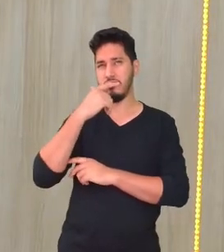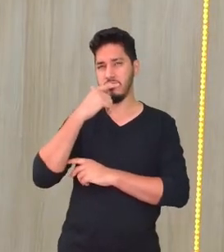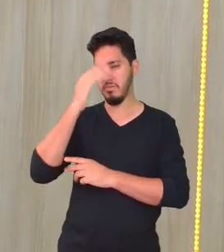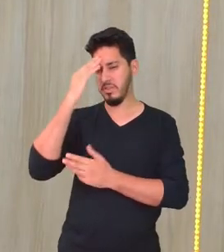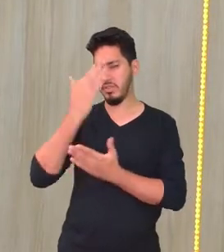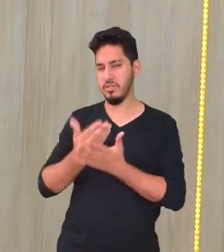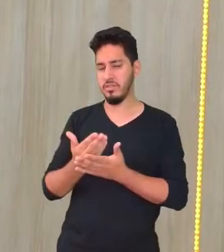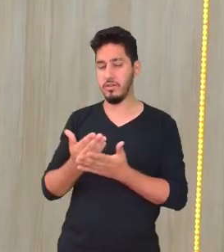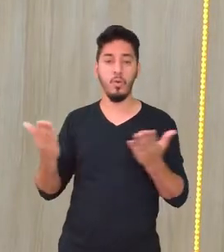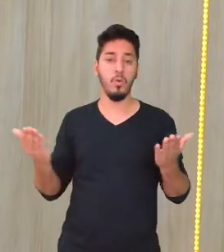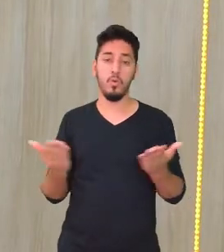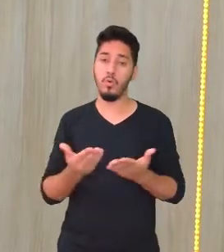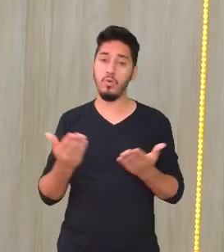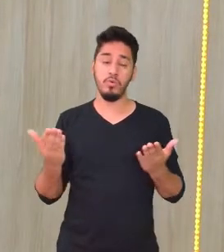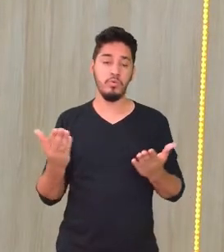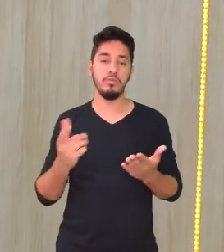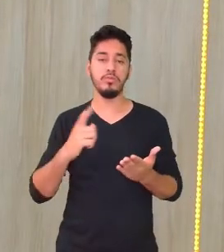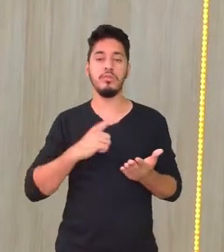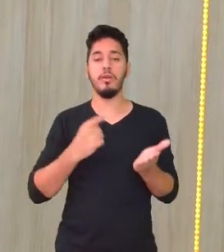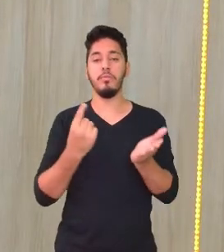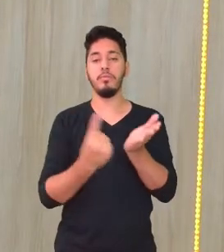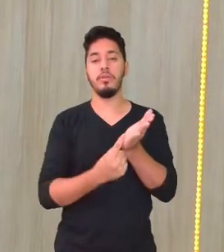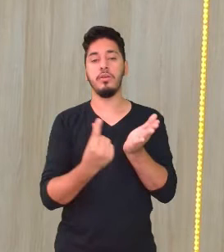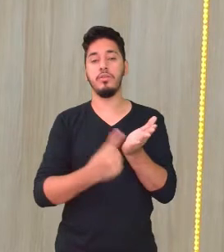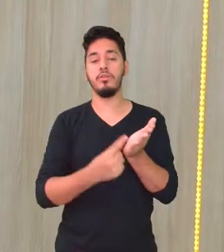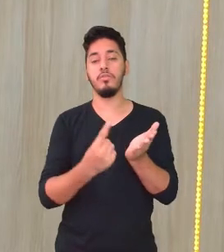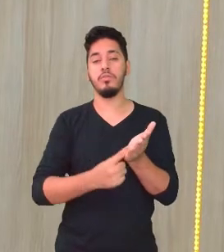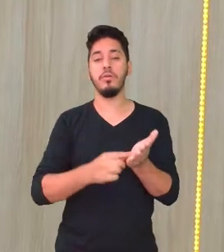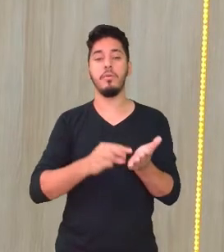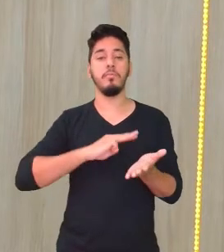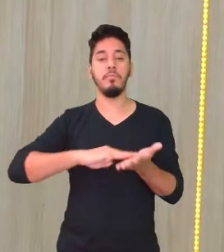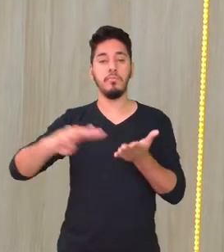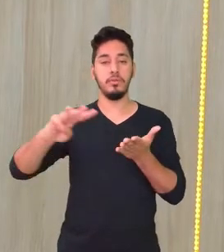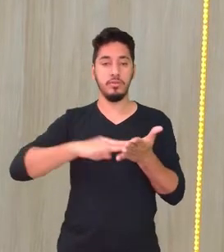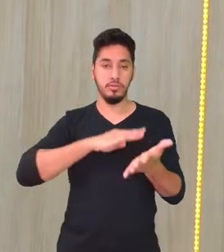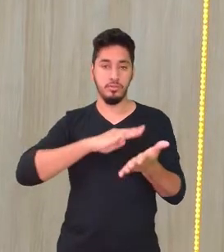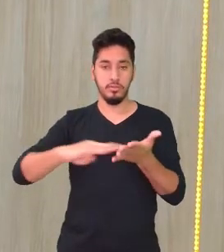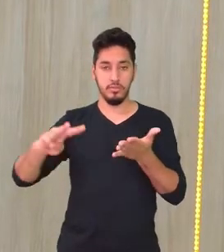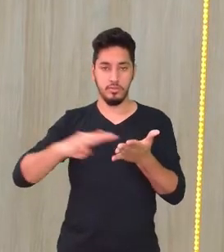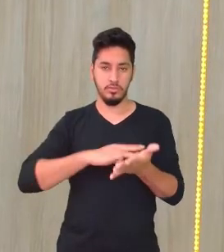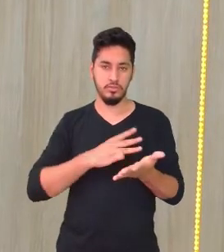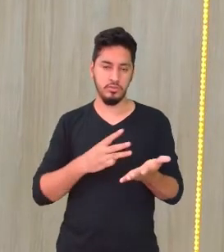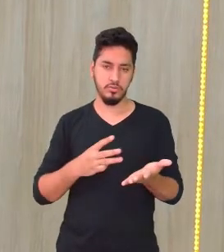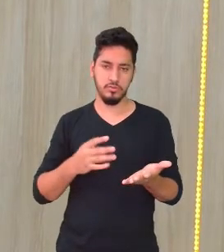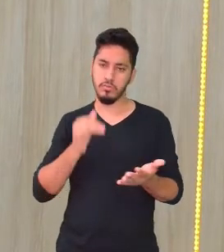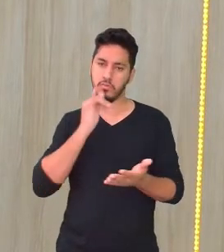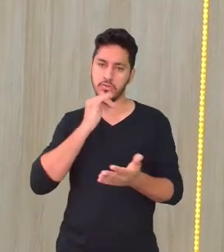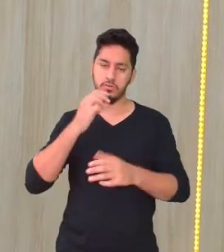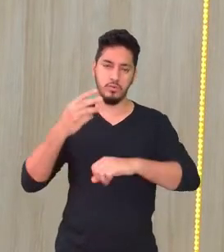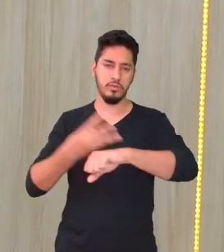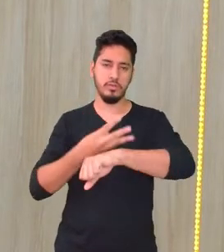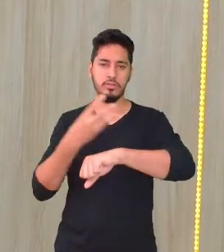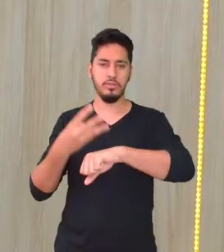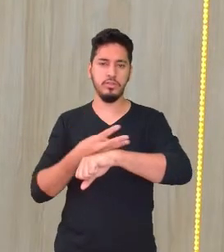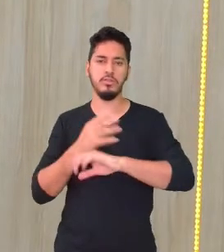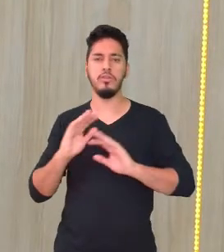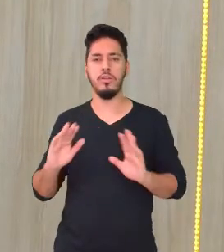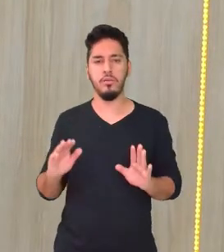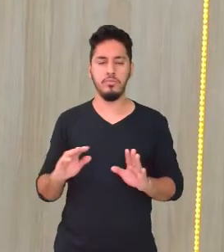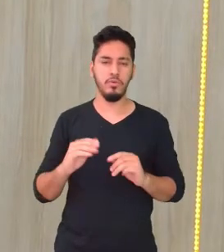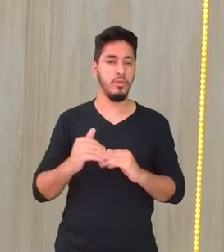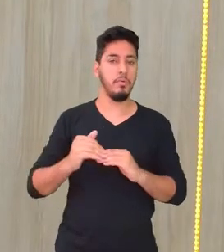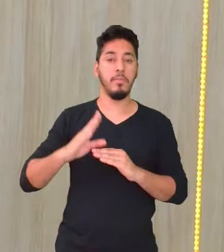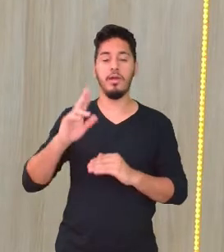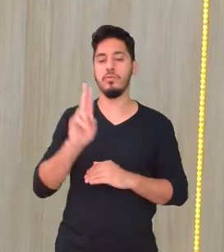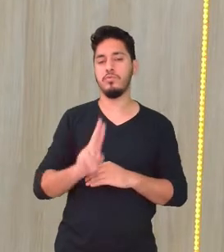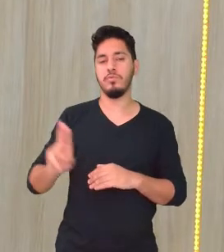tem acesso a aplicativos de mensagem, certo? Como por exemplo o WhatsApp, né, que é um dos que a gente